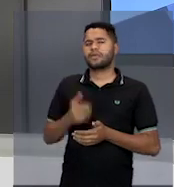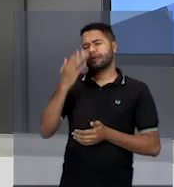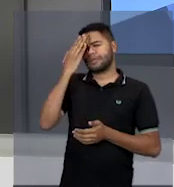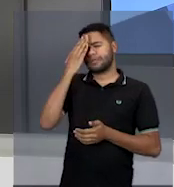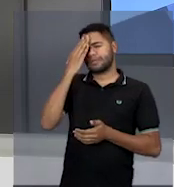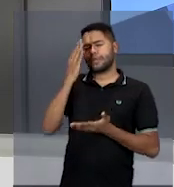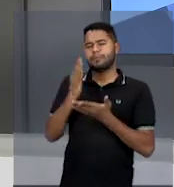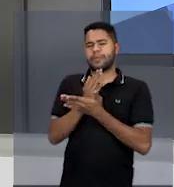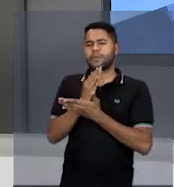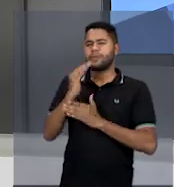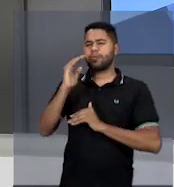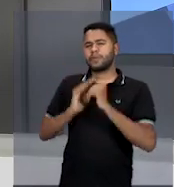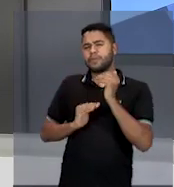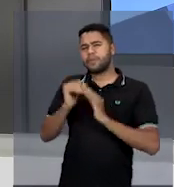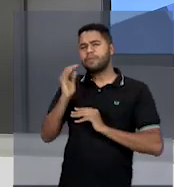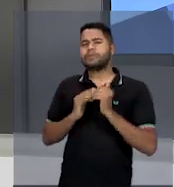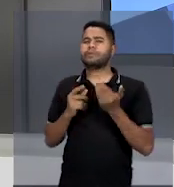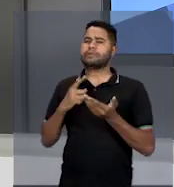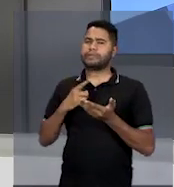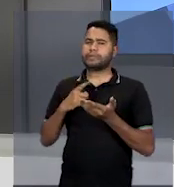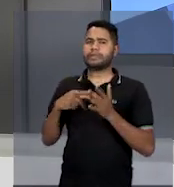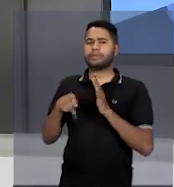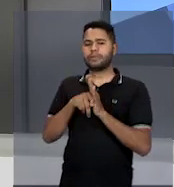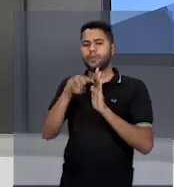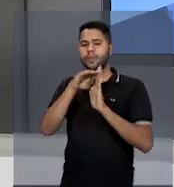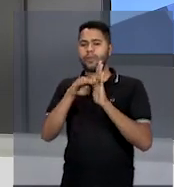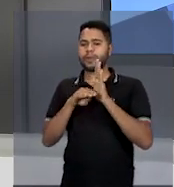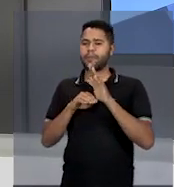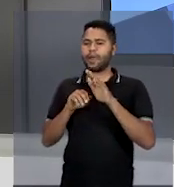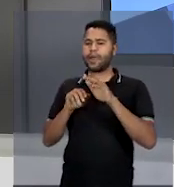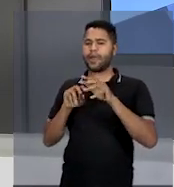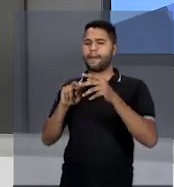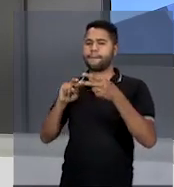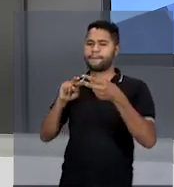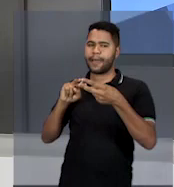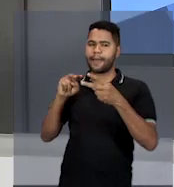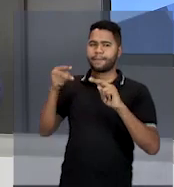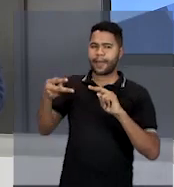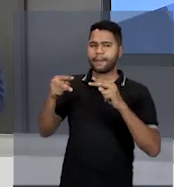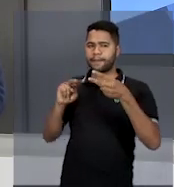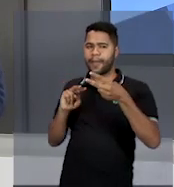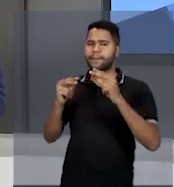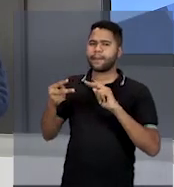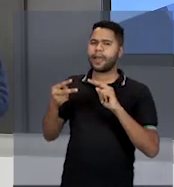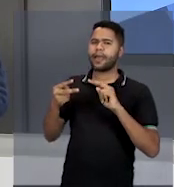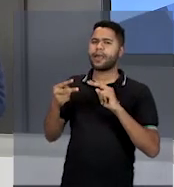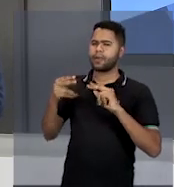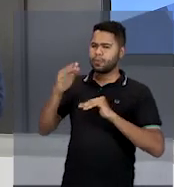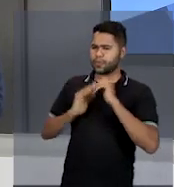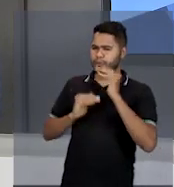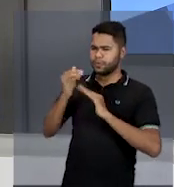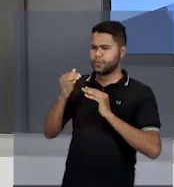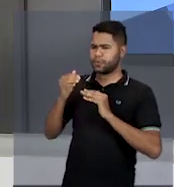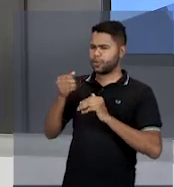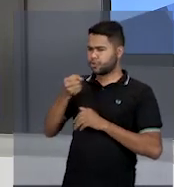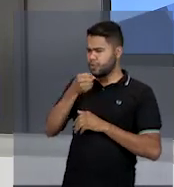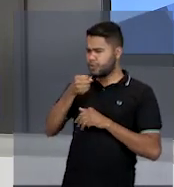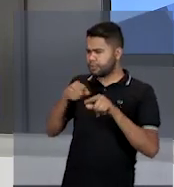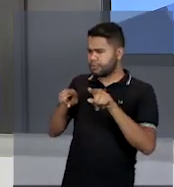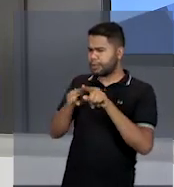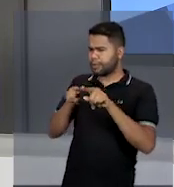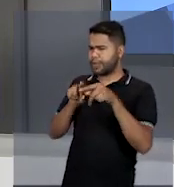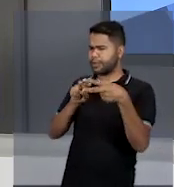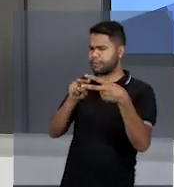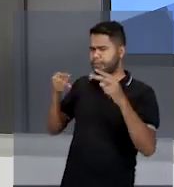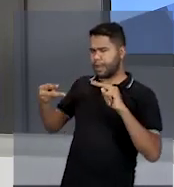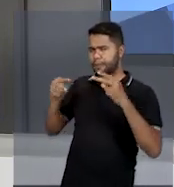que algumas profissões lidam com o regime de plantões. E aí eu gostaria de saber se os profissionais do jornalismo também